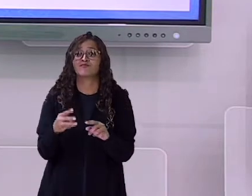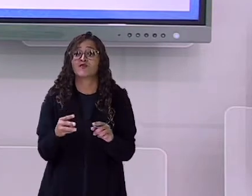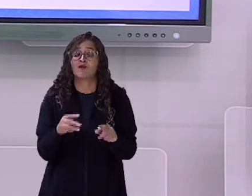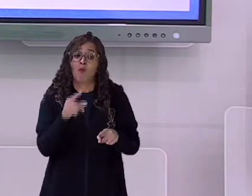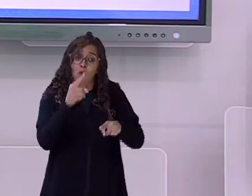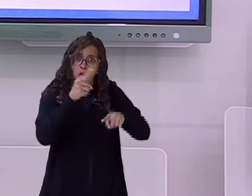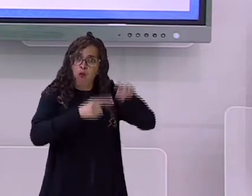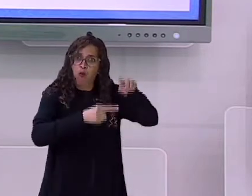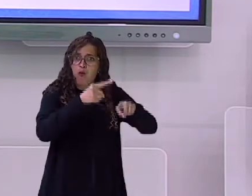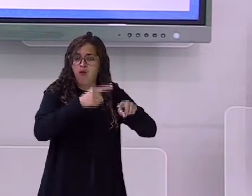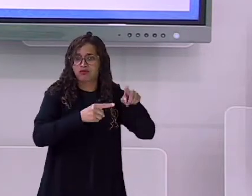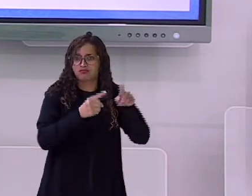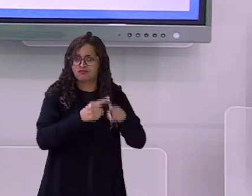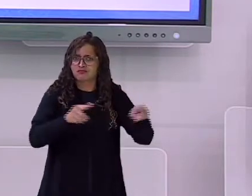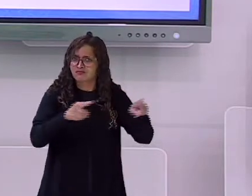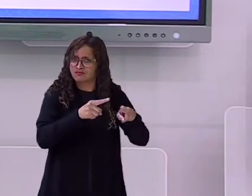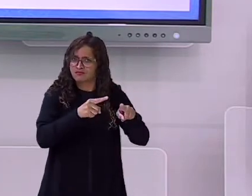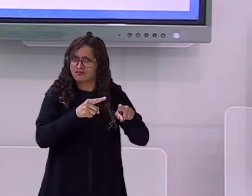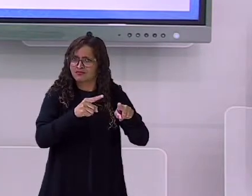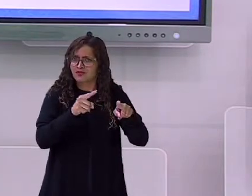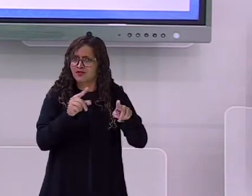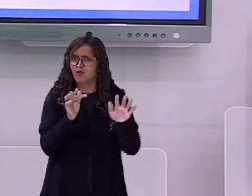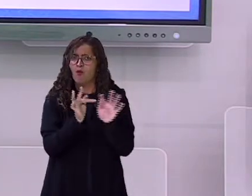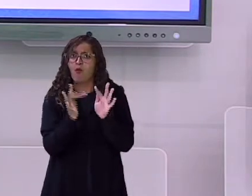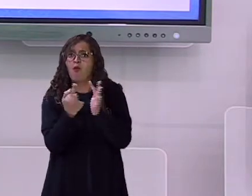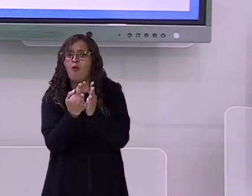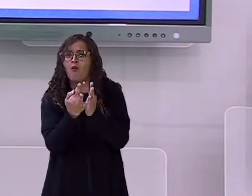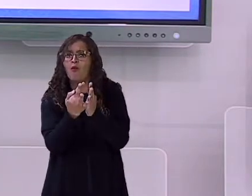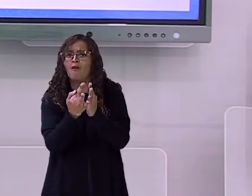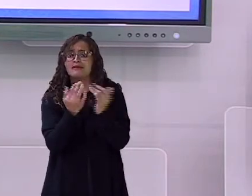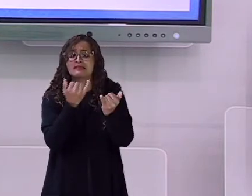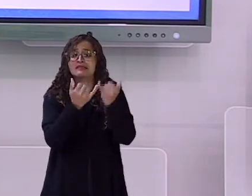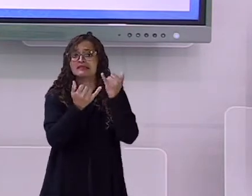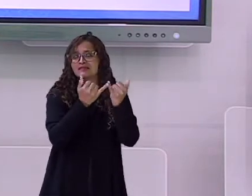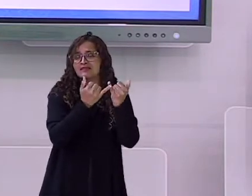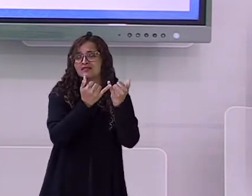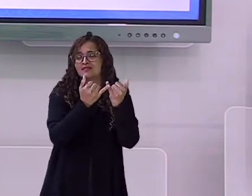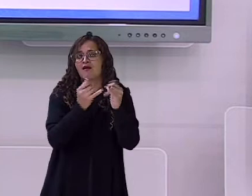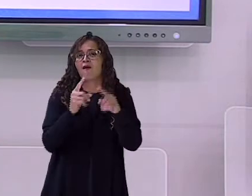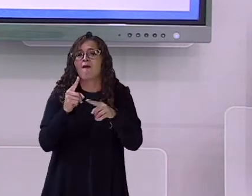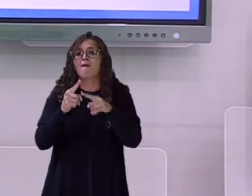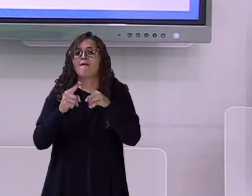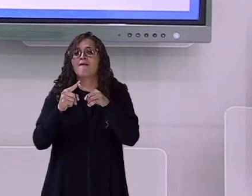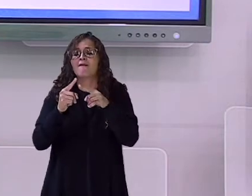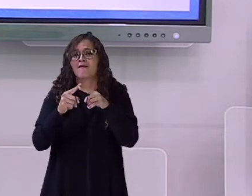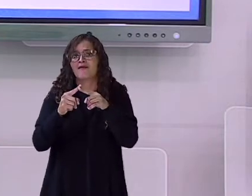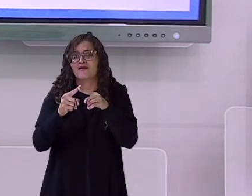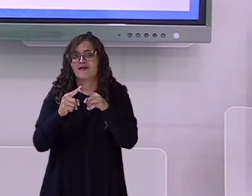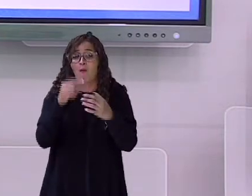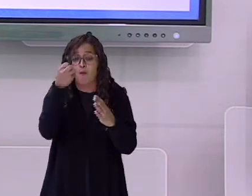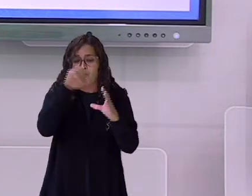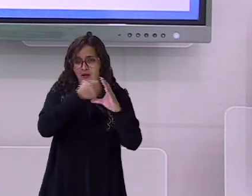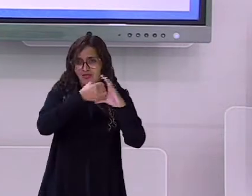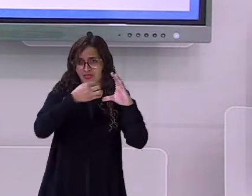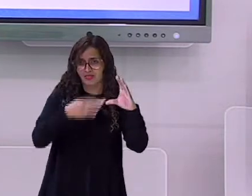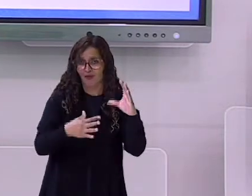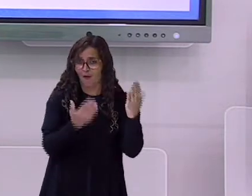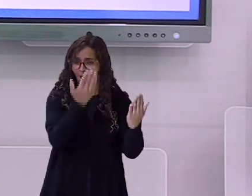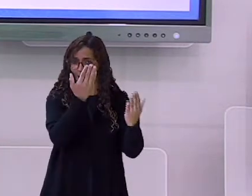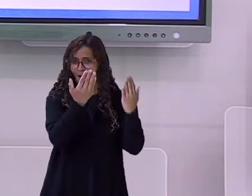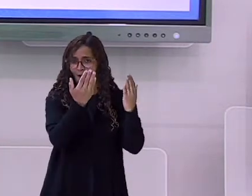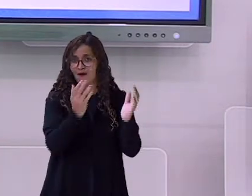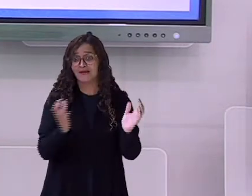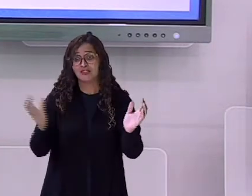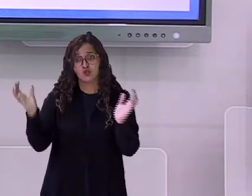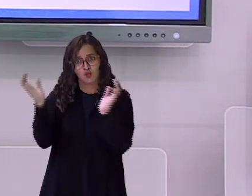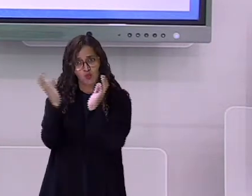instrumentos são de famílias ou de famílias semelhantes justamente por causa das suas características. Nós temos